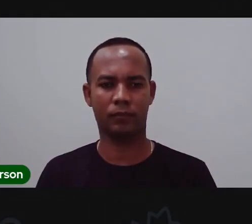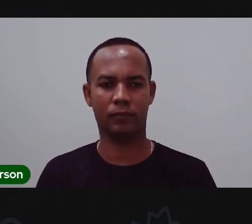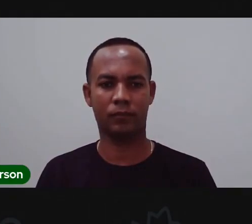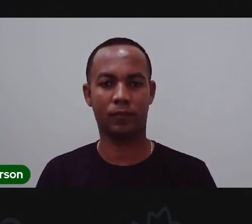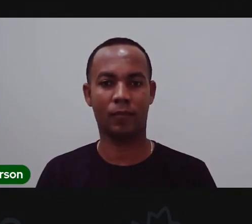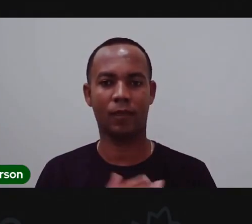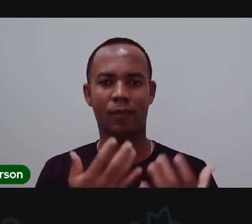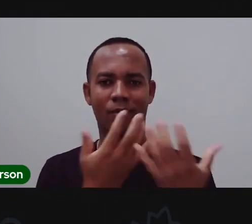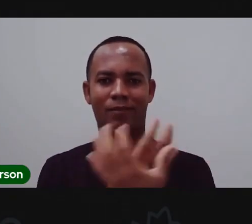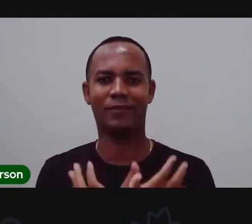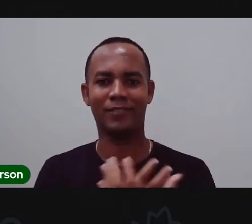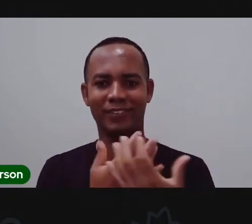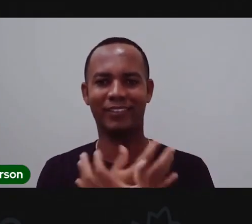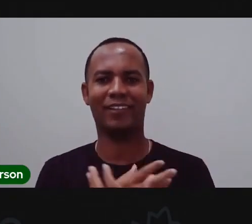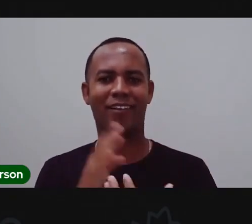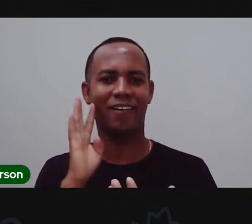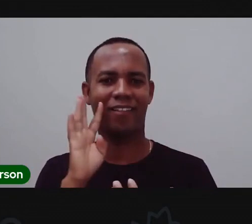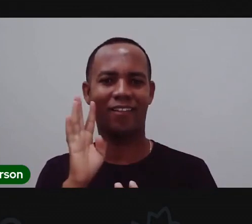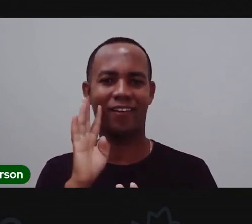né, porque é um artista que